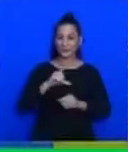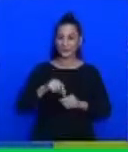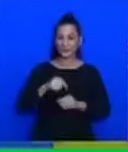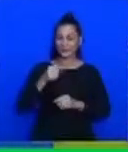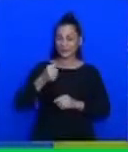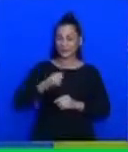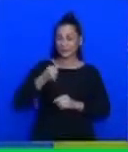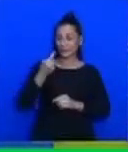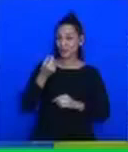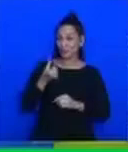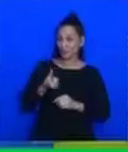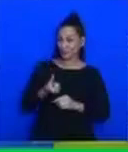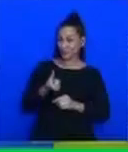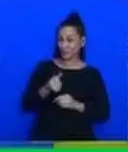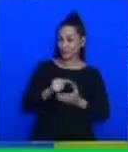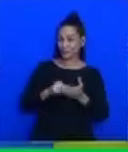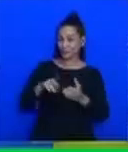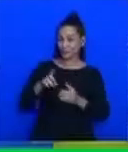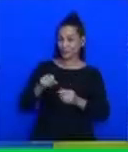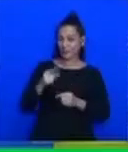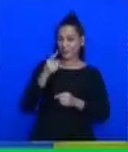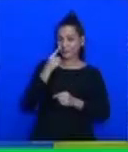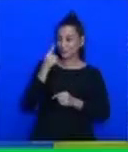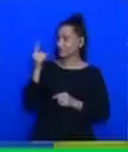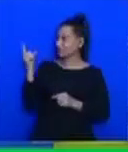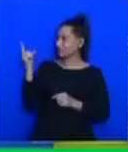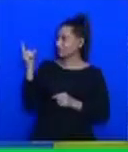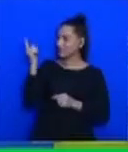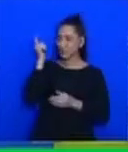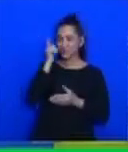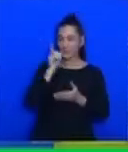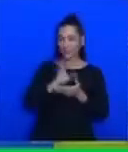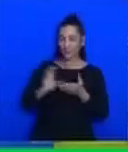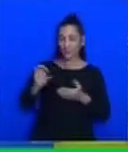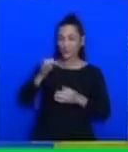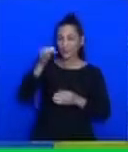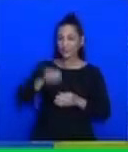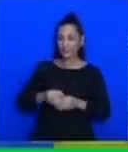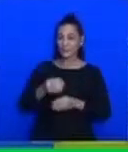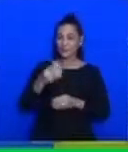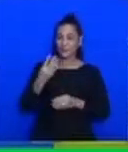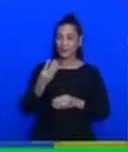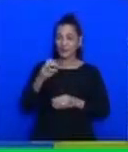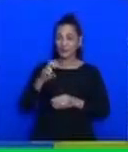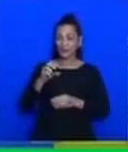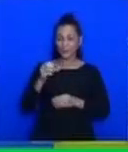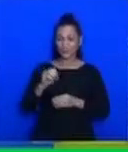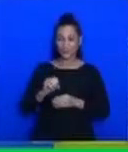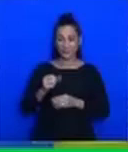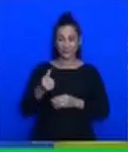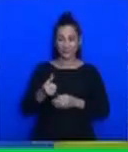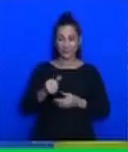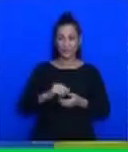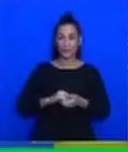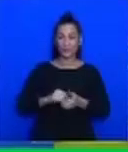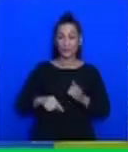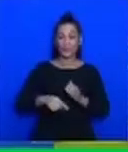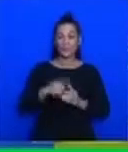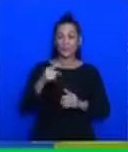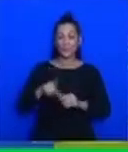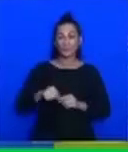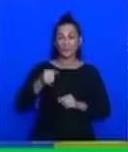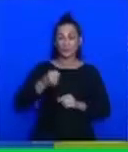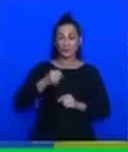Sortearemos 6 dezenas da Mega Sena. E você ganha se acertar 4, 5 ou 6 números. Primeiro